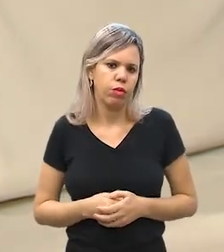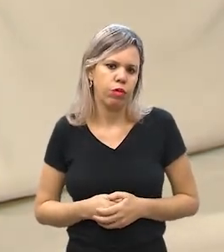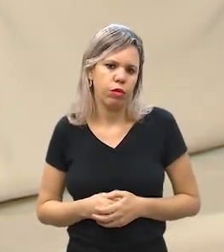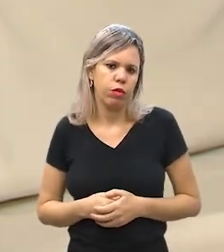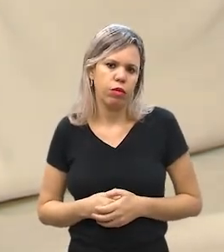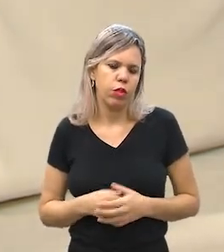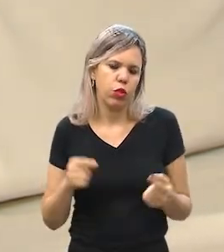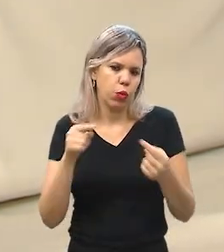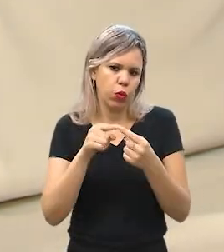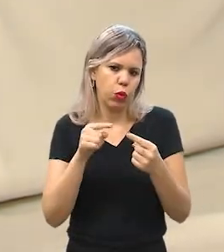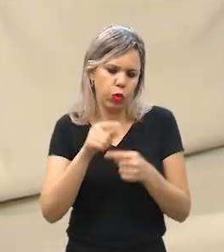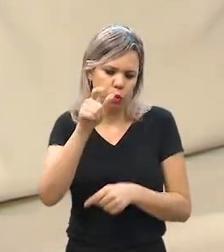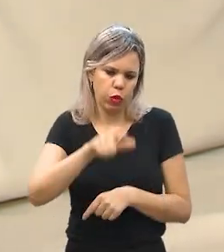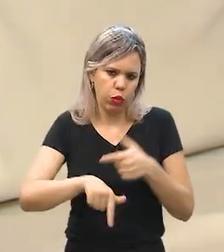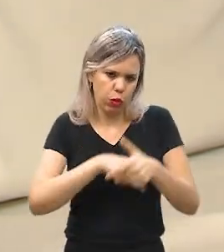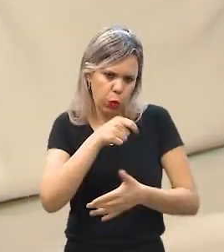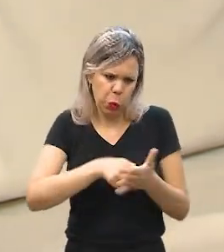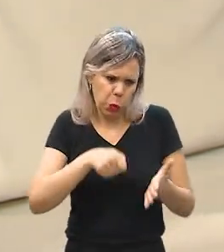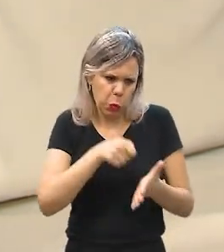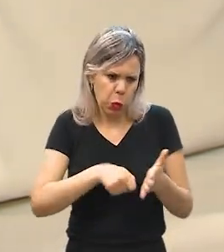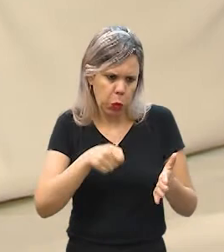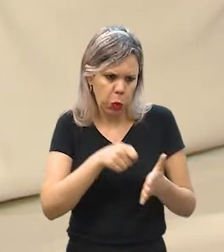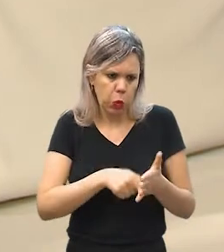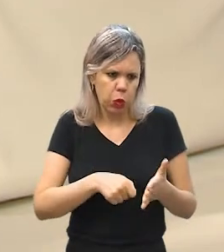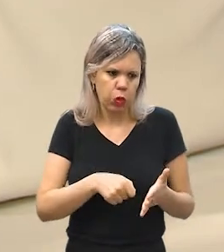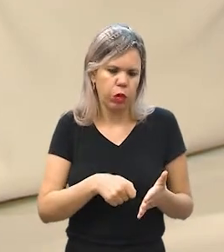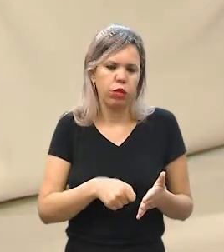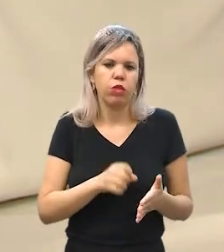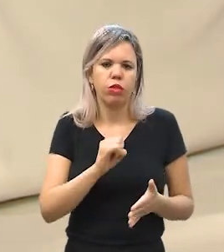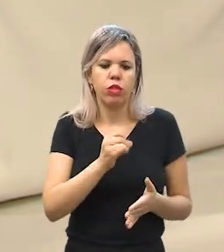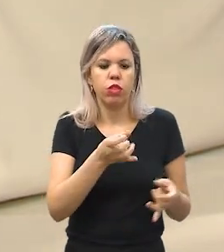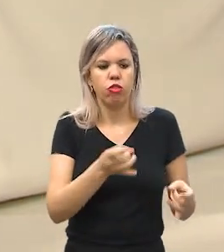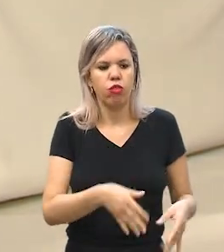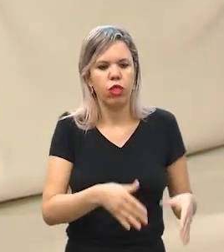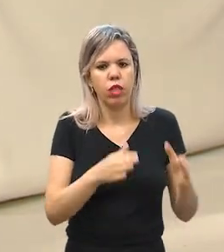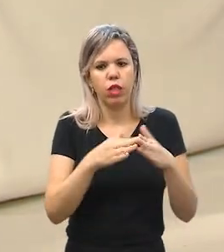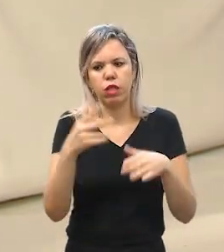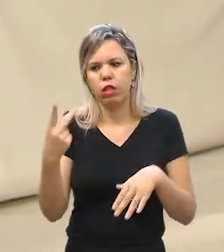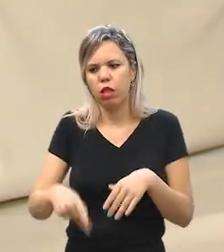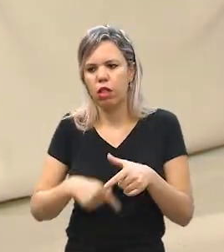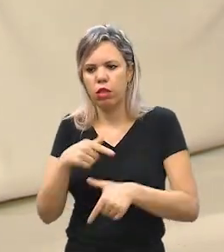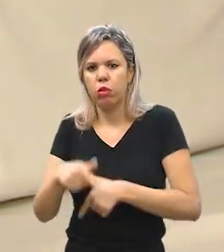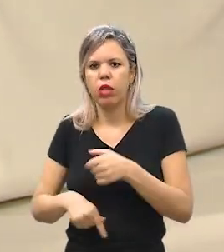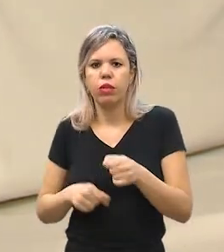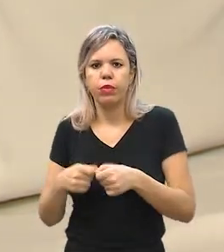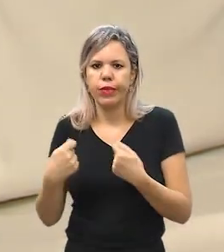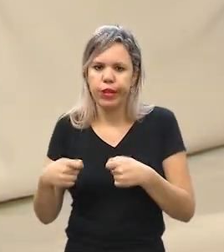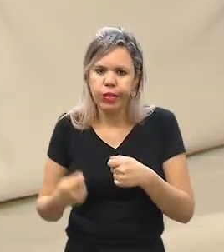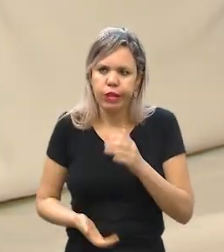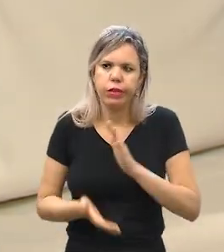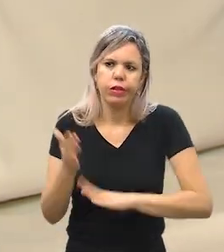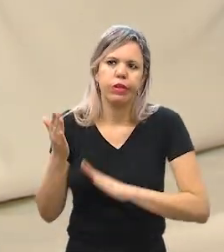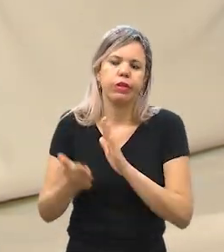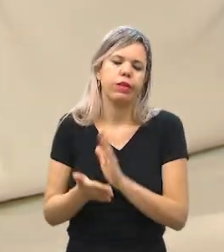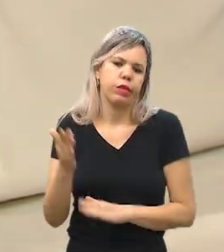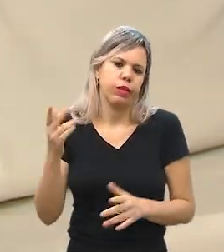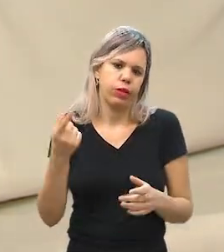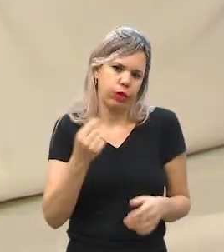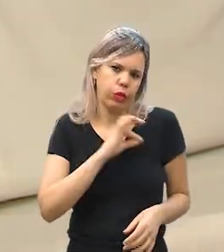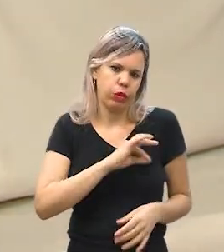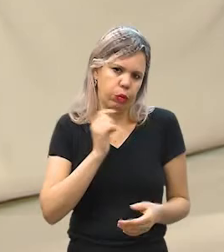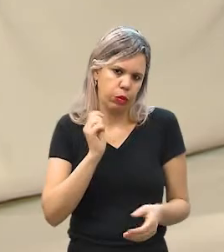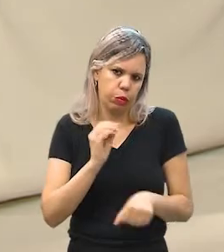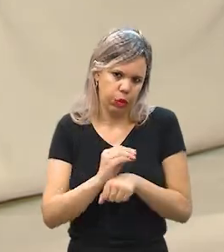digna daquilo que a pessoa exercia, porque se ela sai da casa dela para fazer esse trabalho, ela precisa ganhar o suficiente para